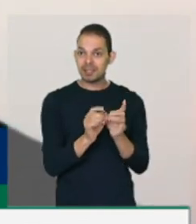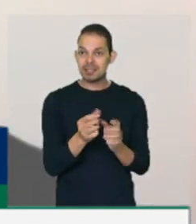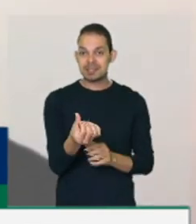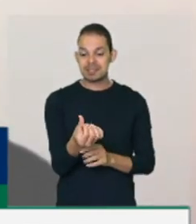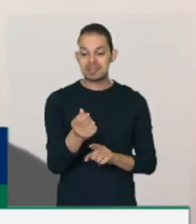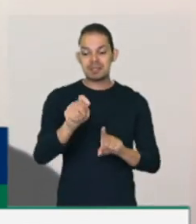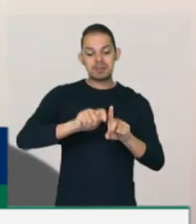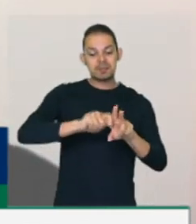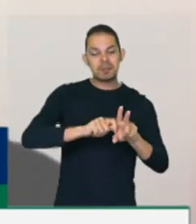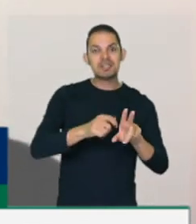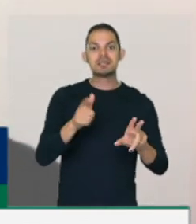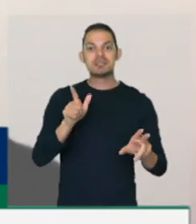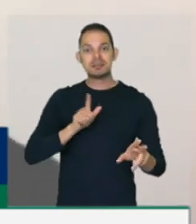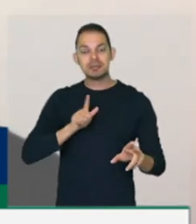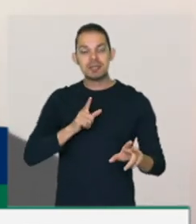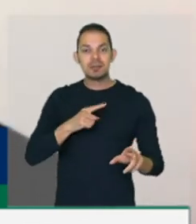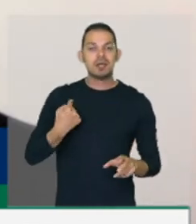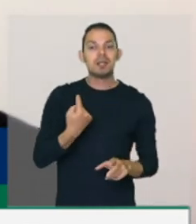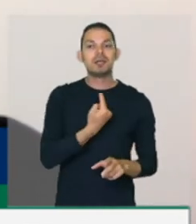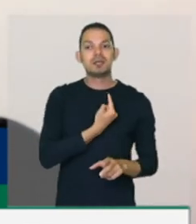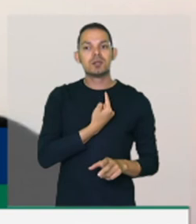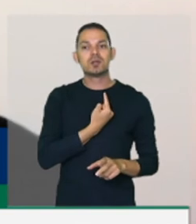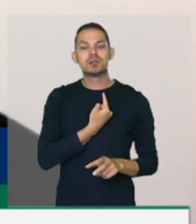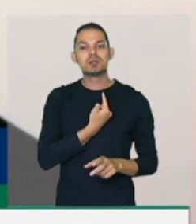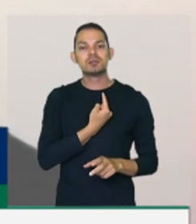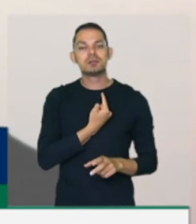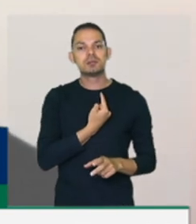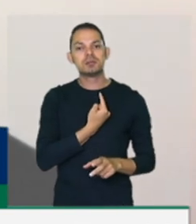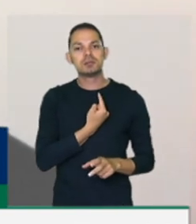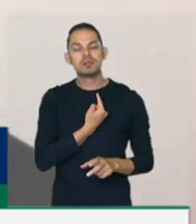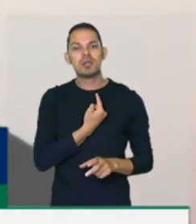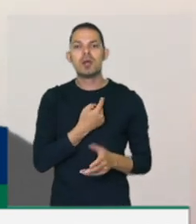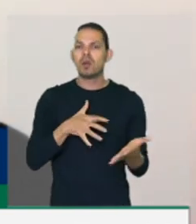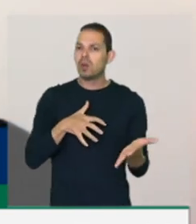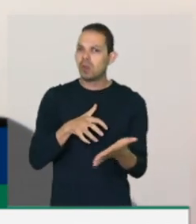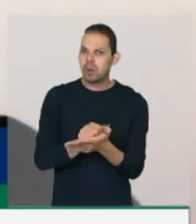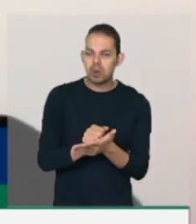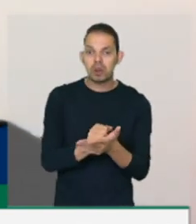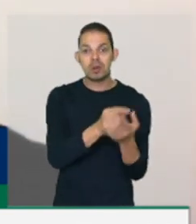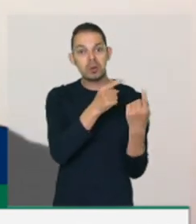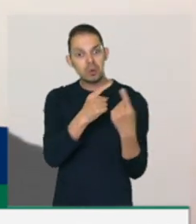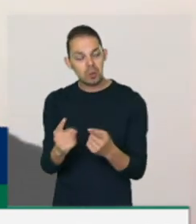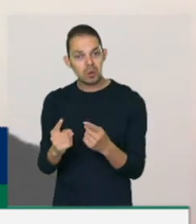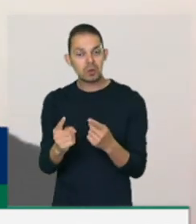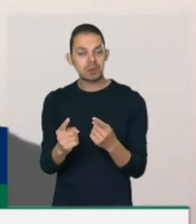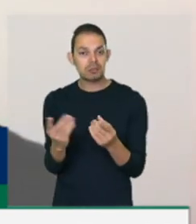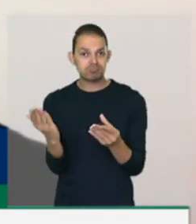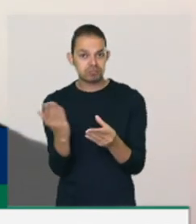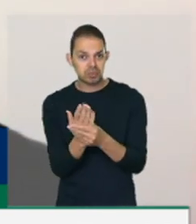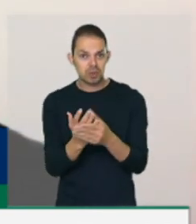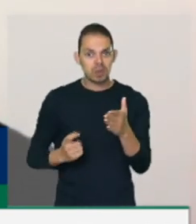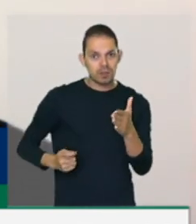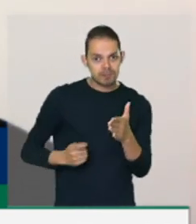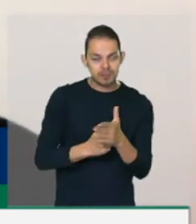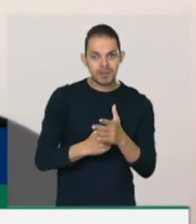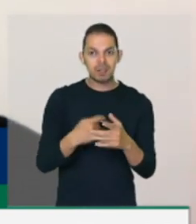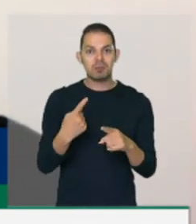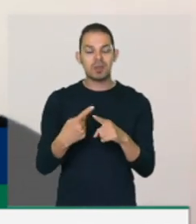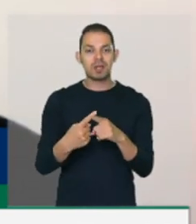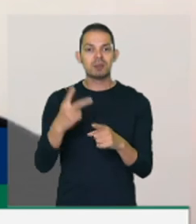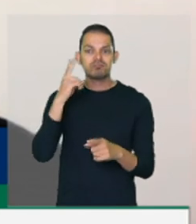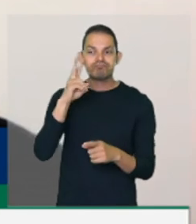para que nós possamos oferecer qualquer tipo de registro, né, contra a ocorrência, porque em um dia ou dois